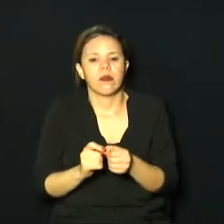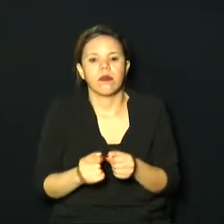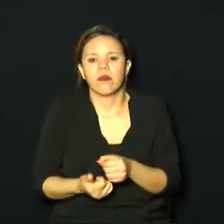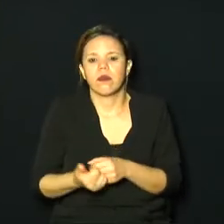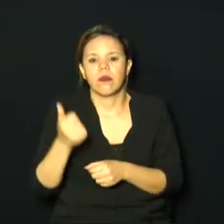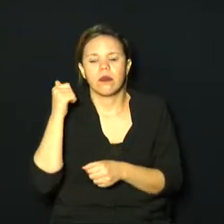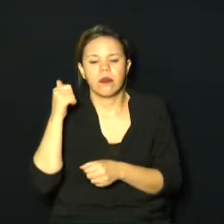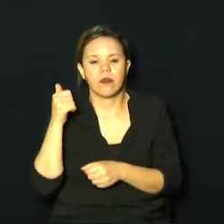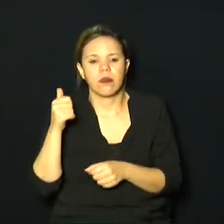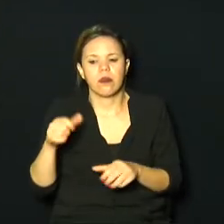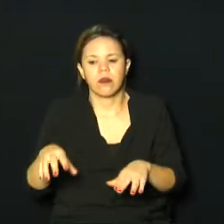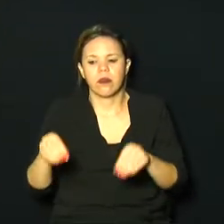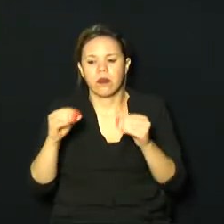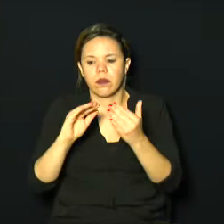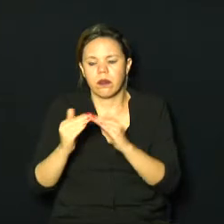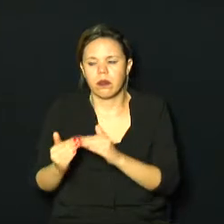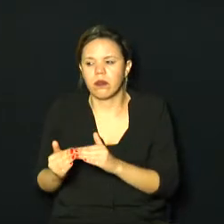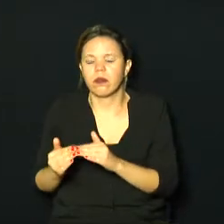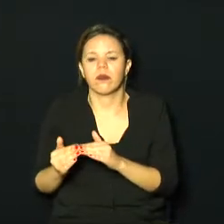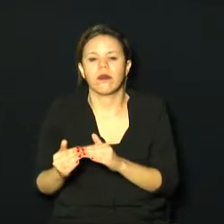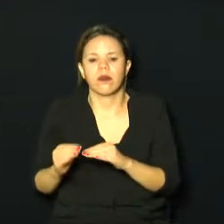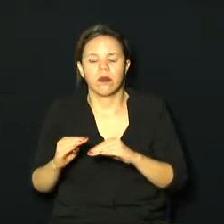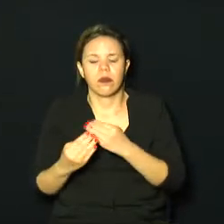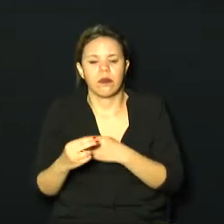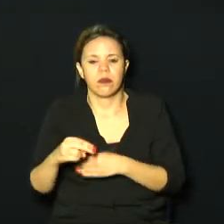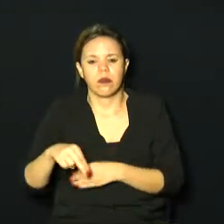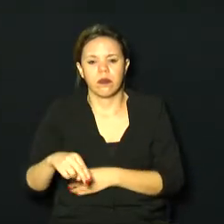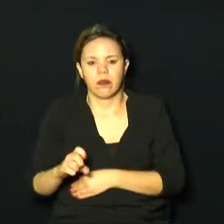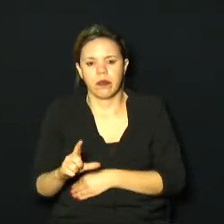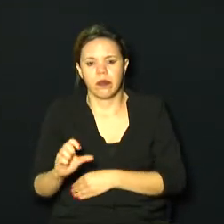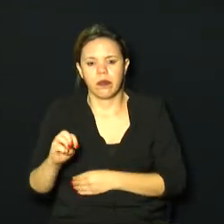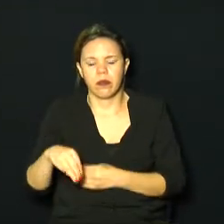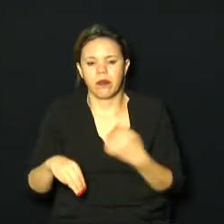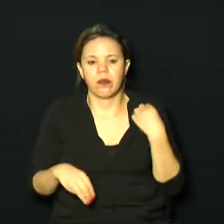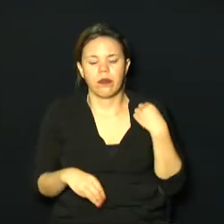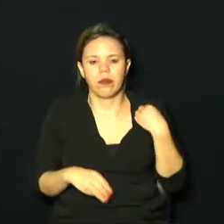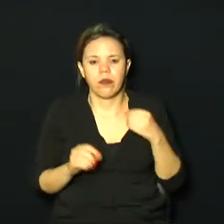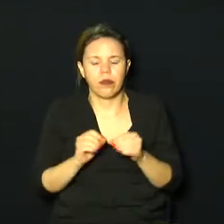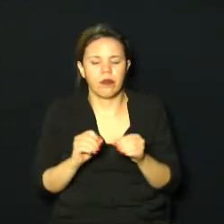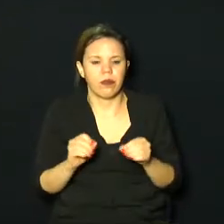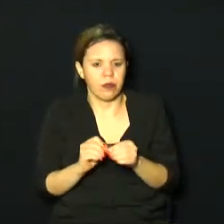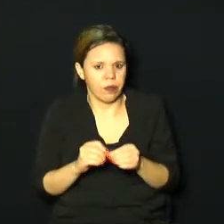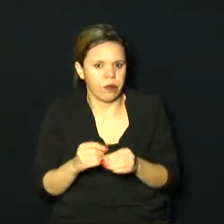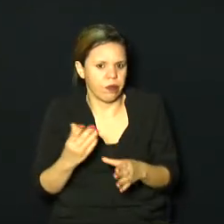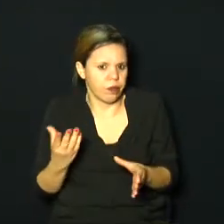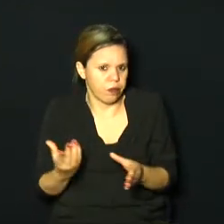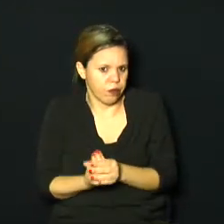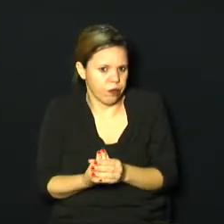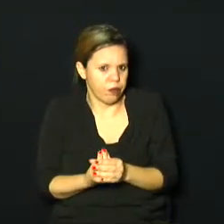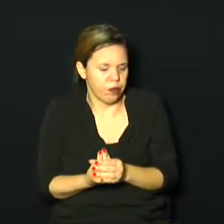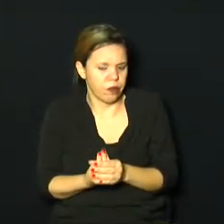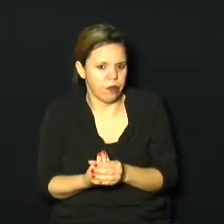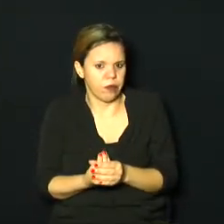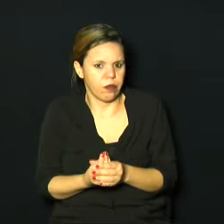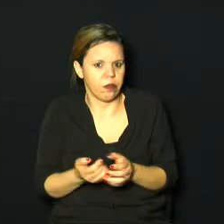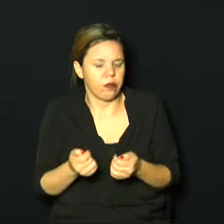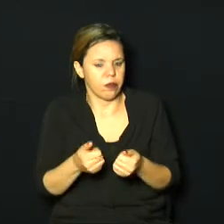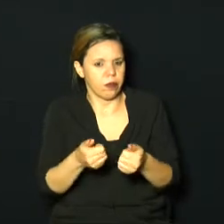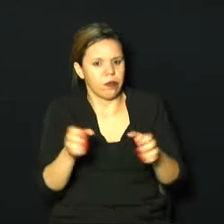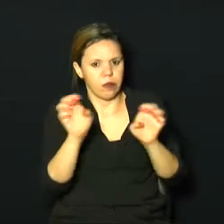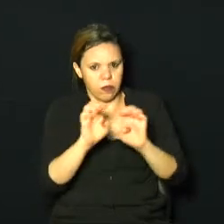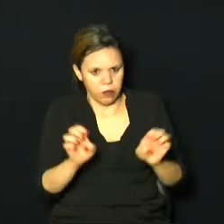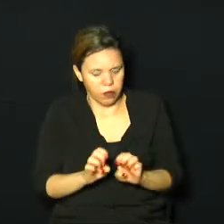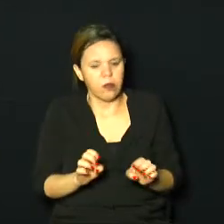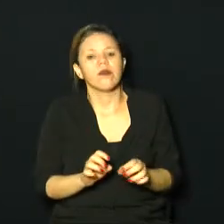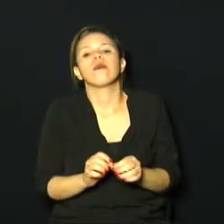primeira ocupação do Nelson Mandela 1, que é fazer uma reintegração de posse, porque ela deu estrutura, inclusive, para realizar uma